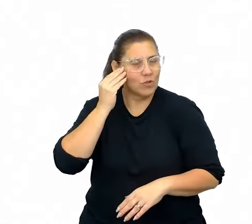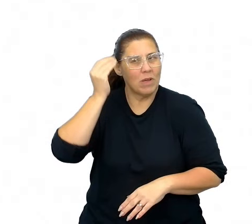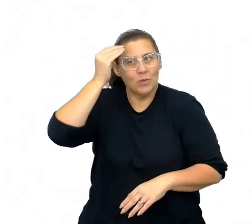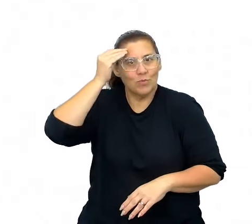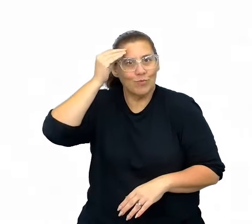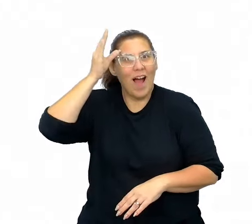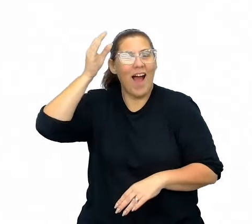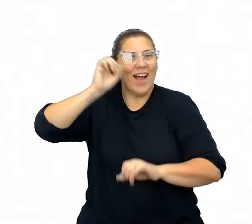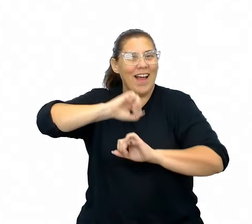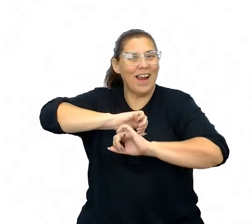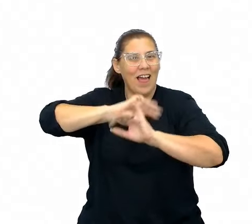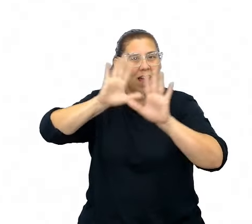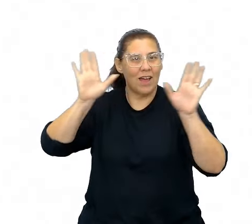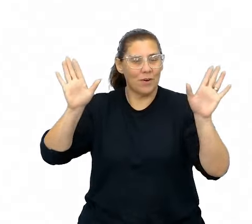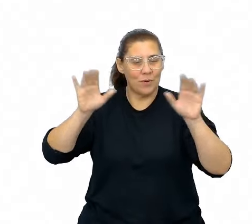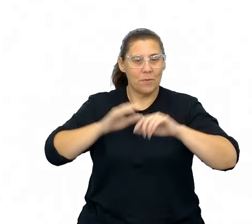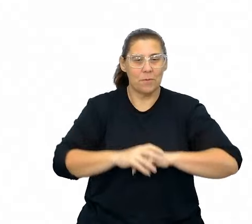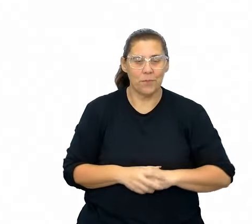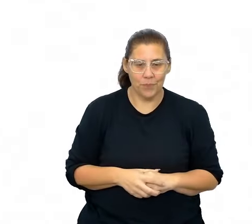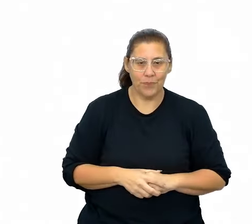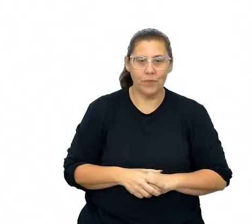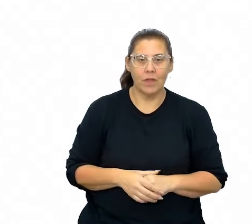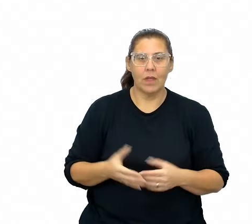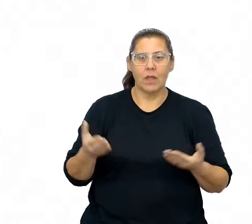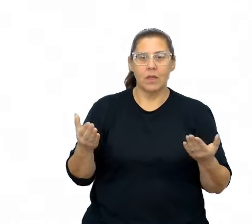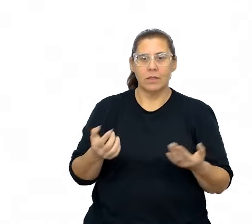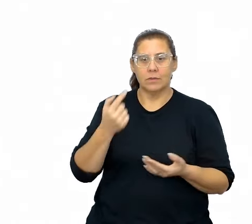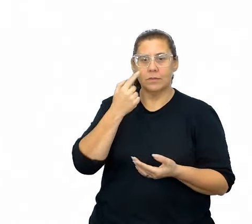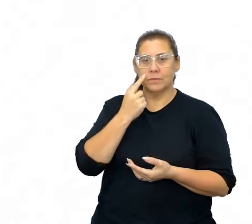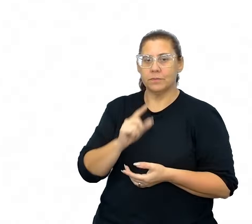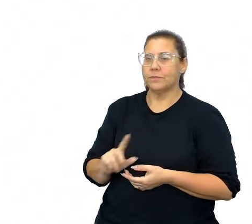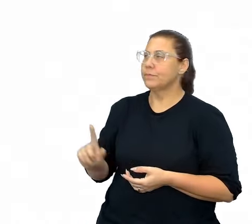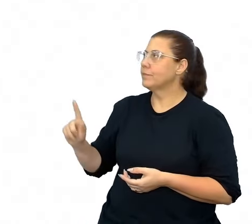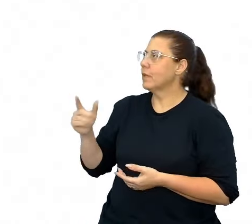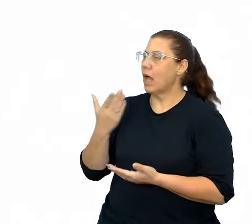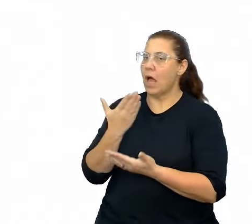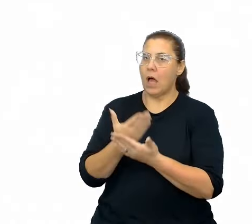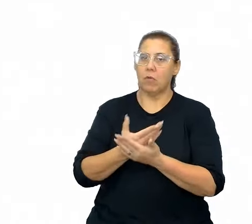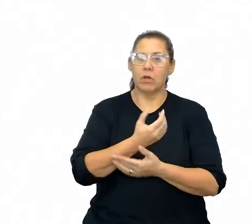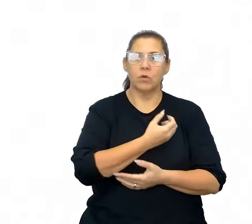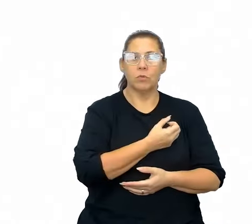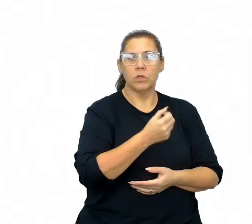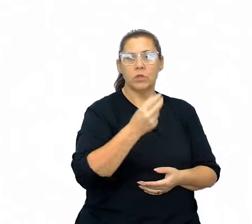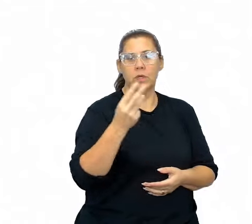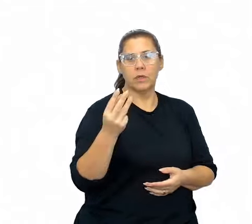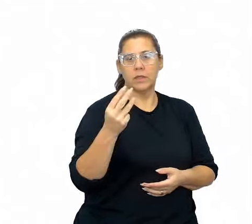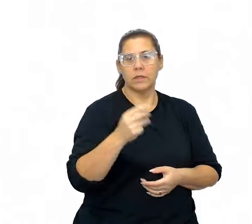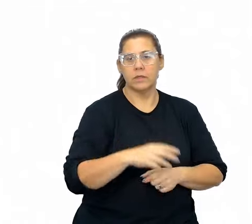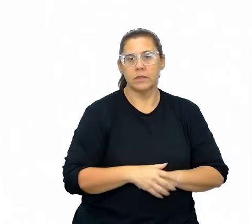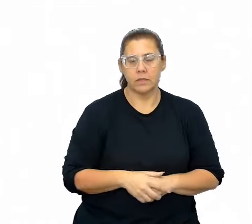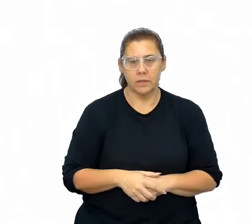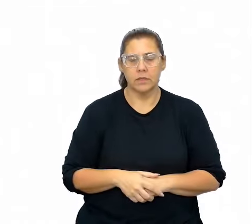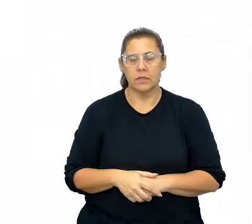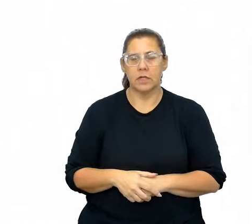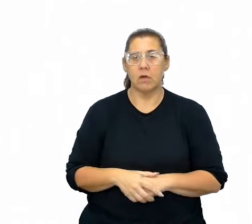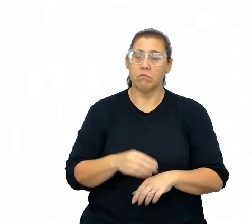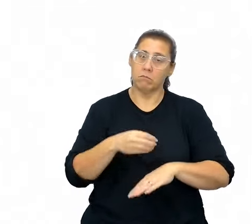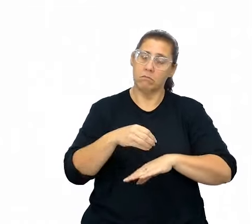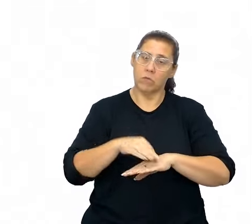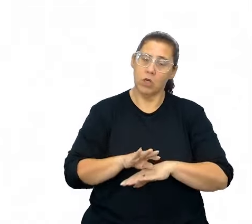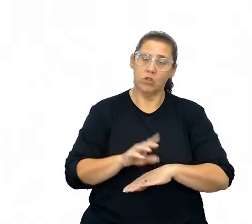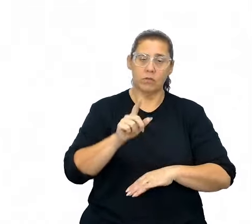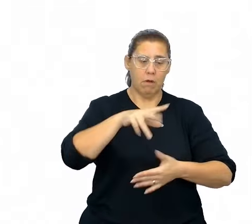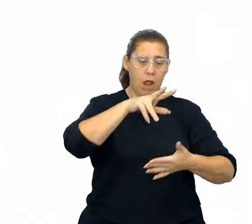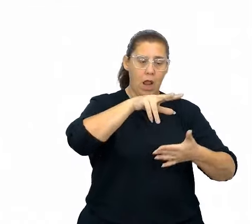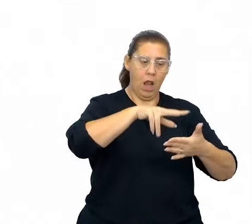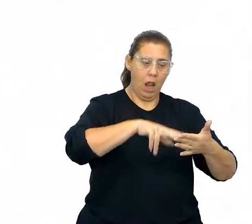do texto. Seguindo, aqui na aula 3, eu recomendo que você faça uma